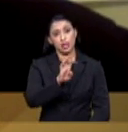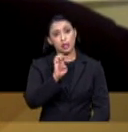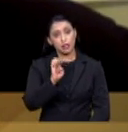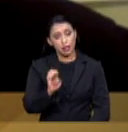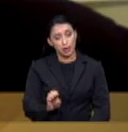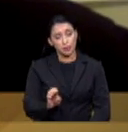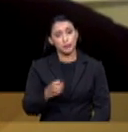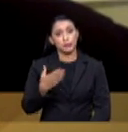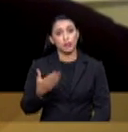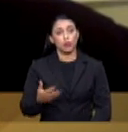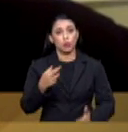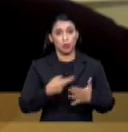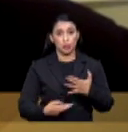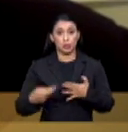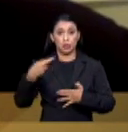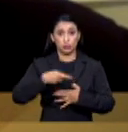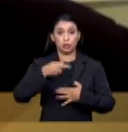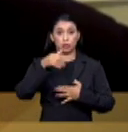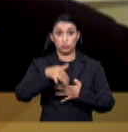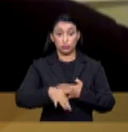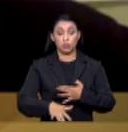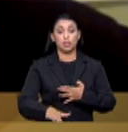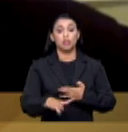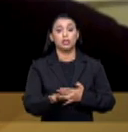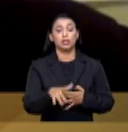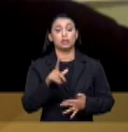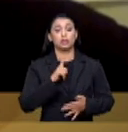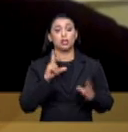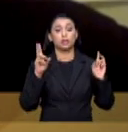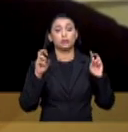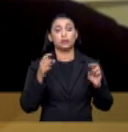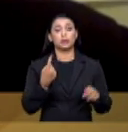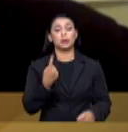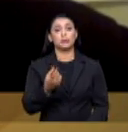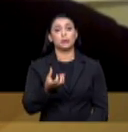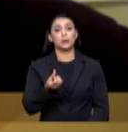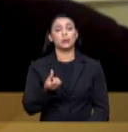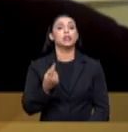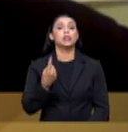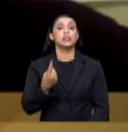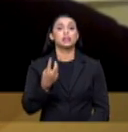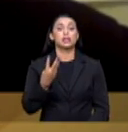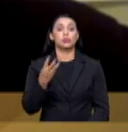1.293.453, com repercussão geral reconhecida no tema 1.130.